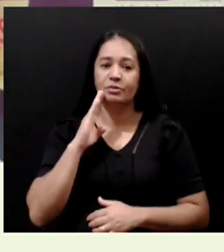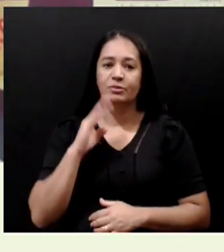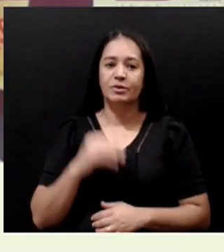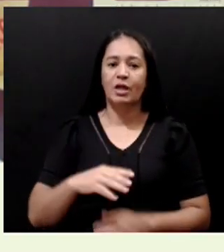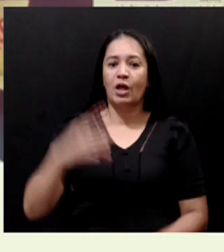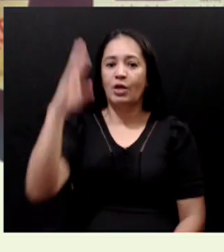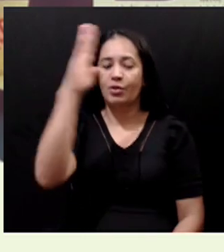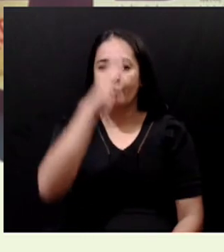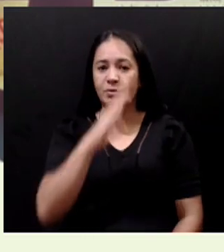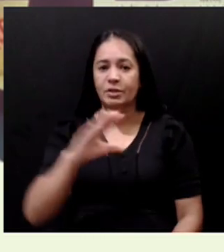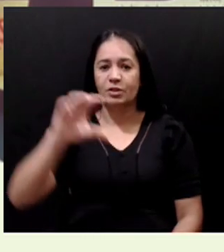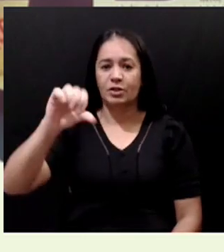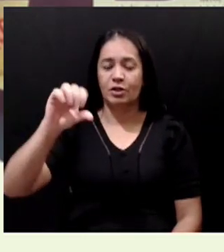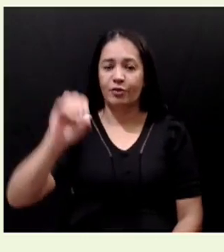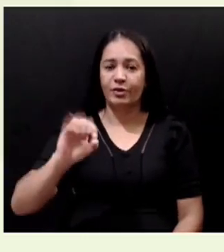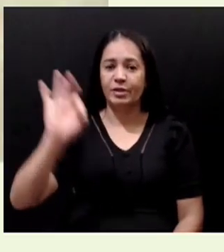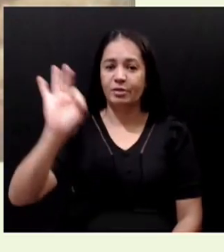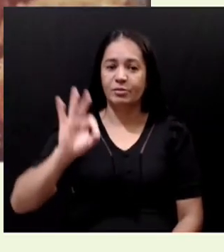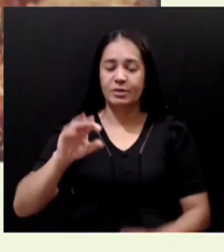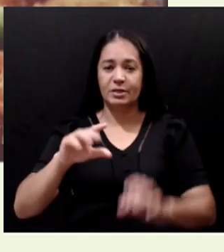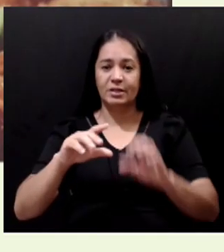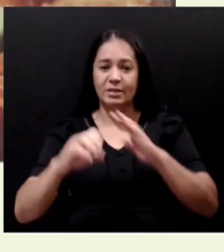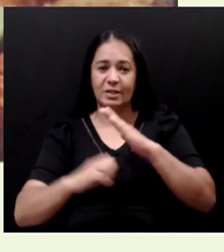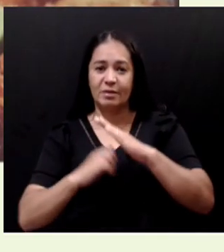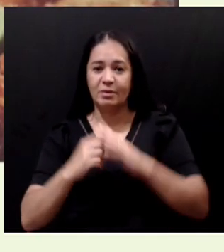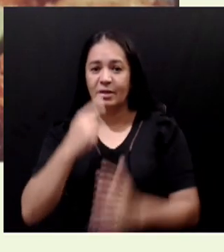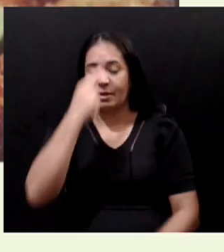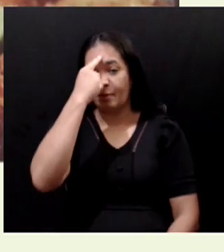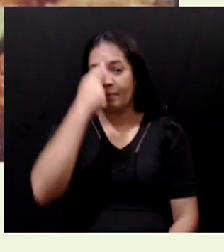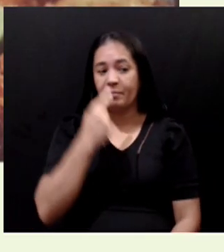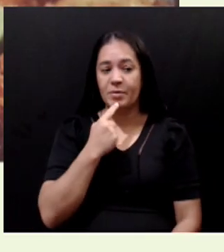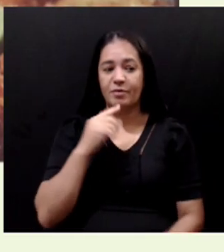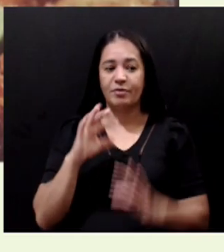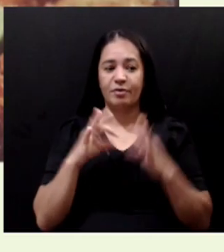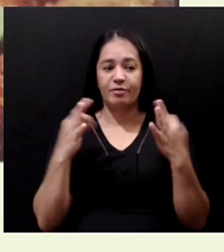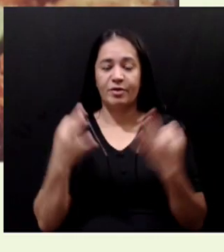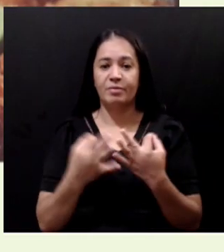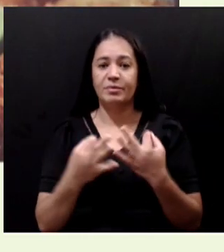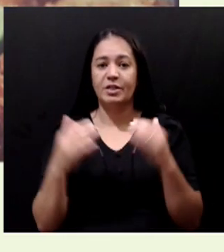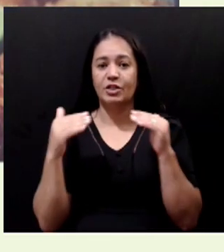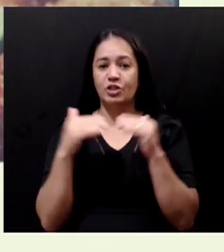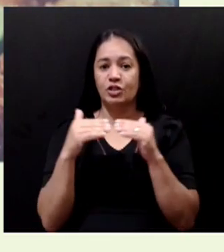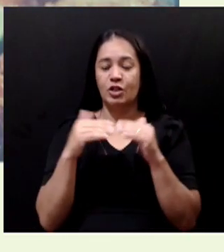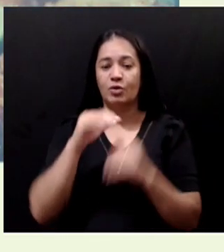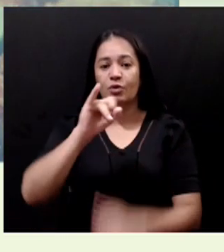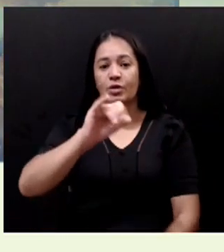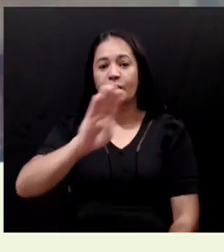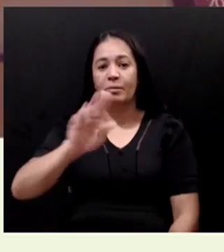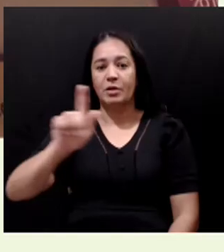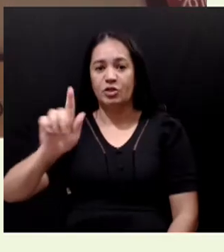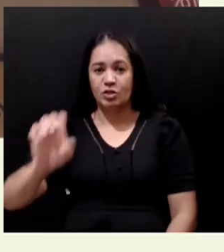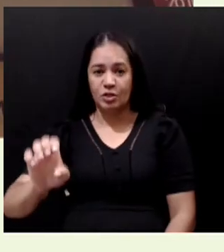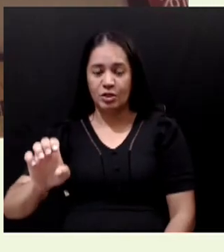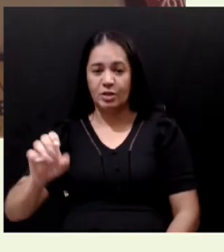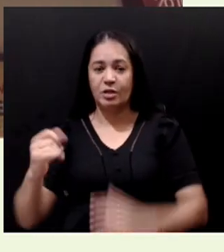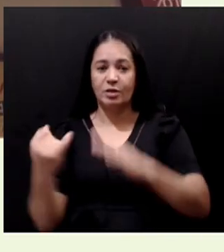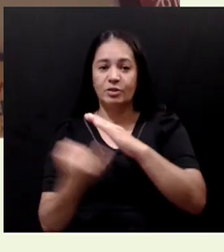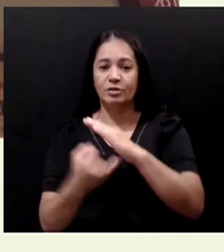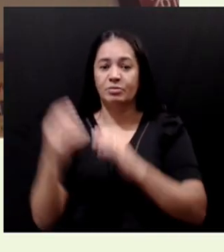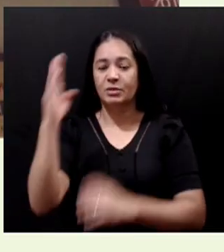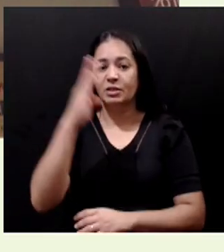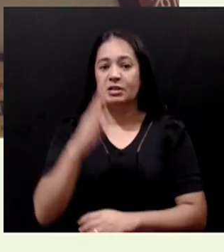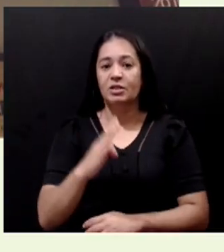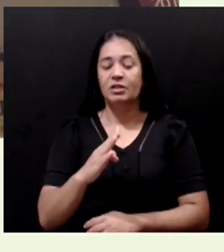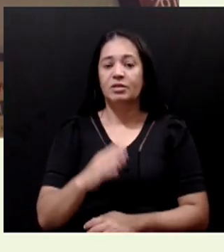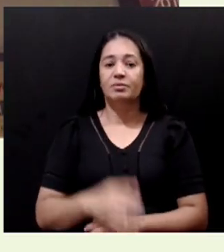90% das empresas têm perfil familiar, segundo dados do IBGE, o Instituto Brasileiro de Geografia e Estatística.